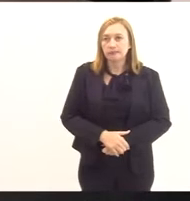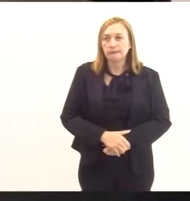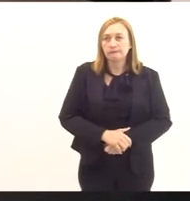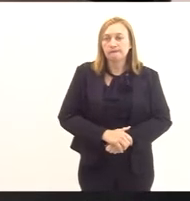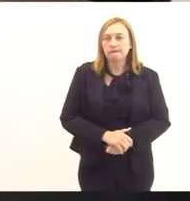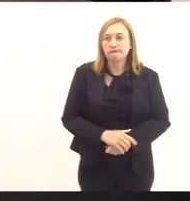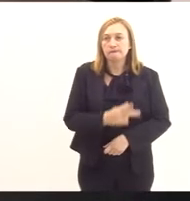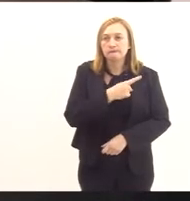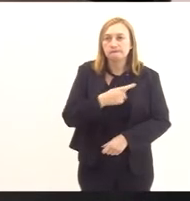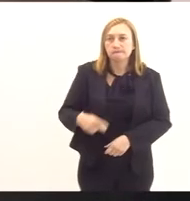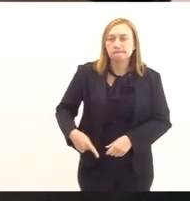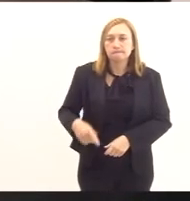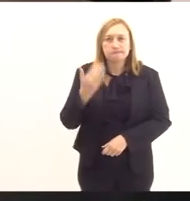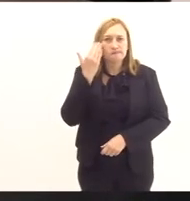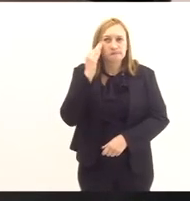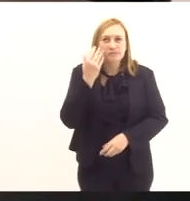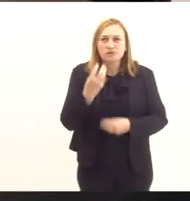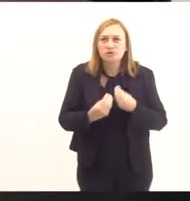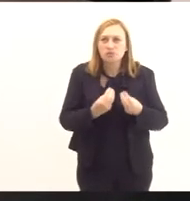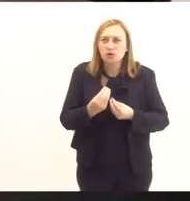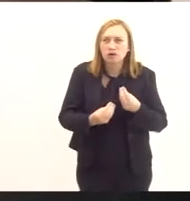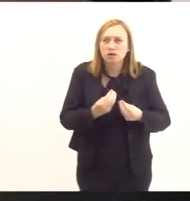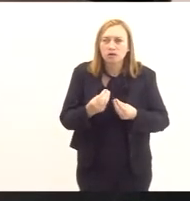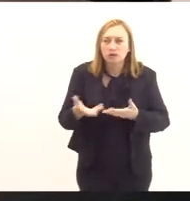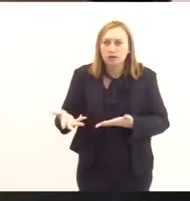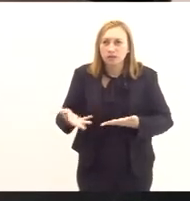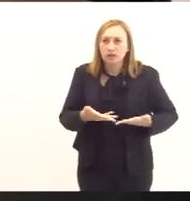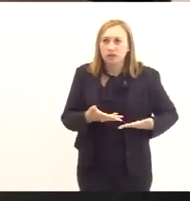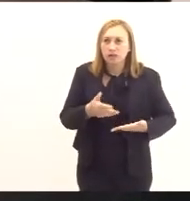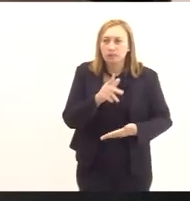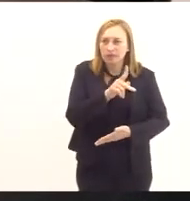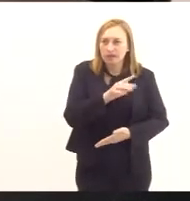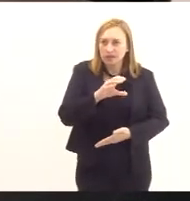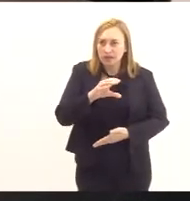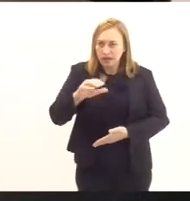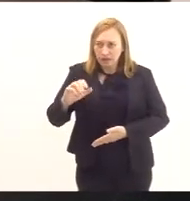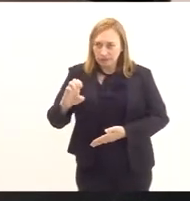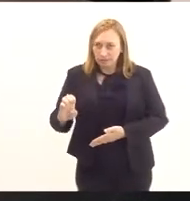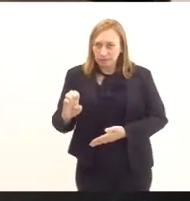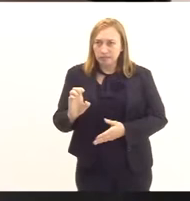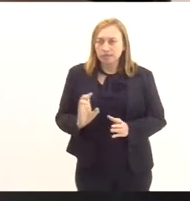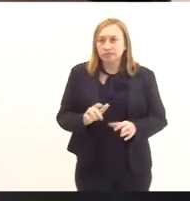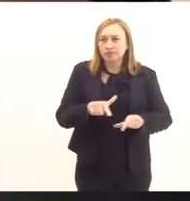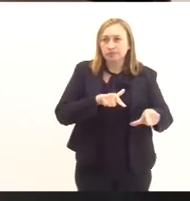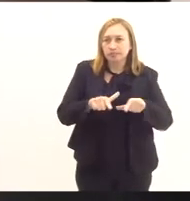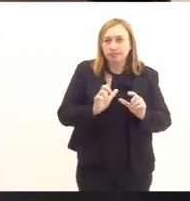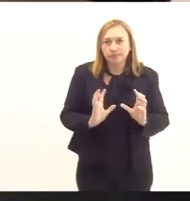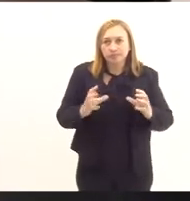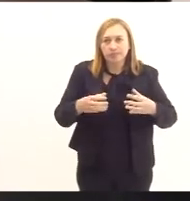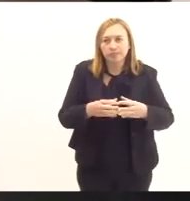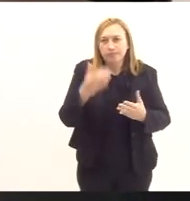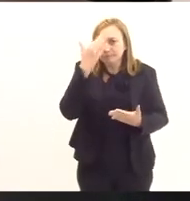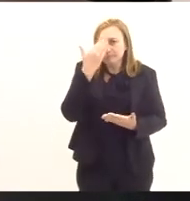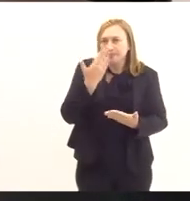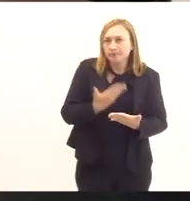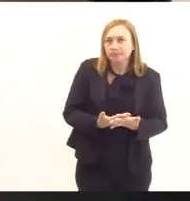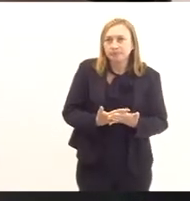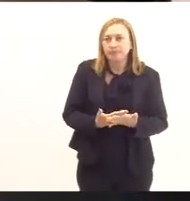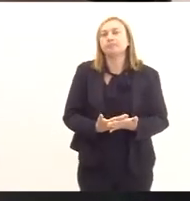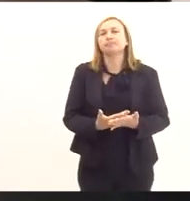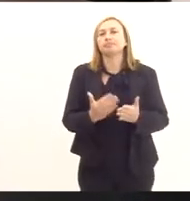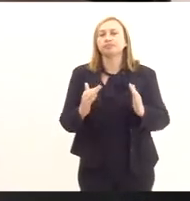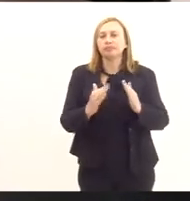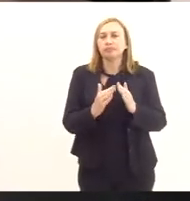o presidente entender como é que tá a senhora da participação PCR dos trabalhos da comissão acredito que a casa tem hoje uma